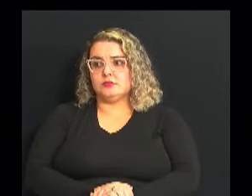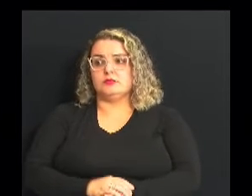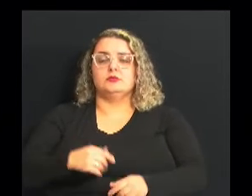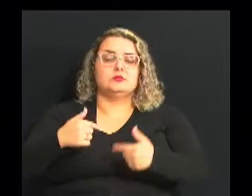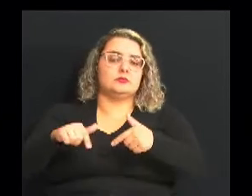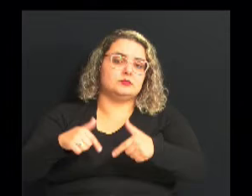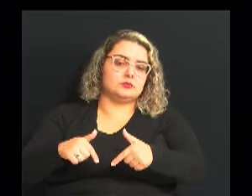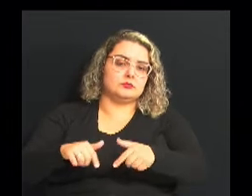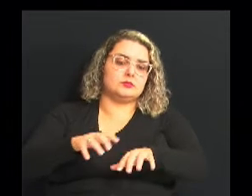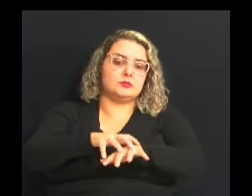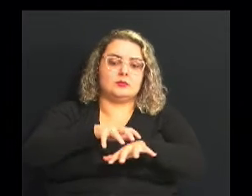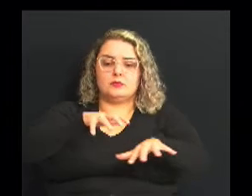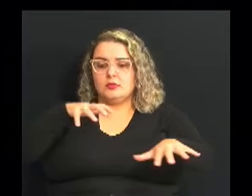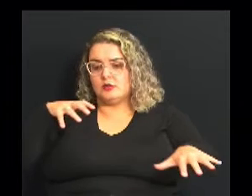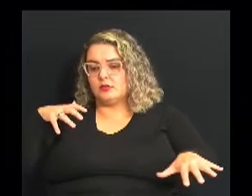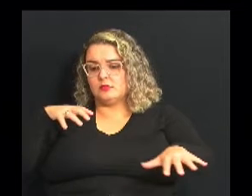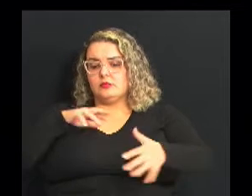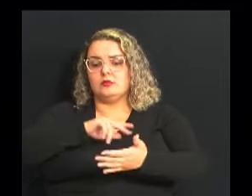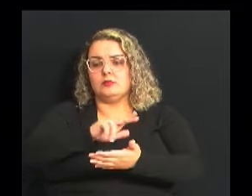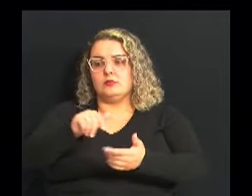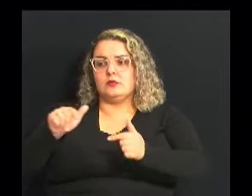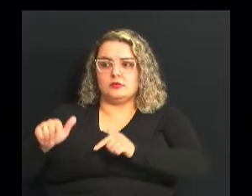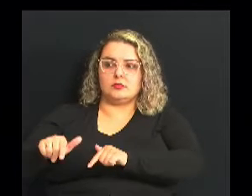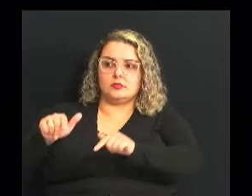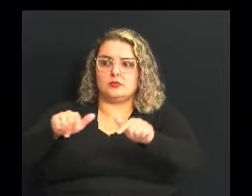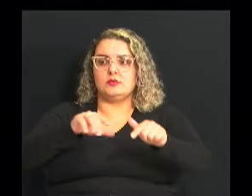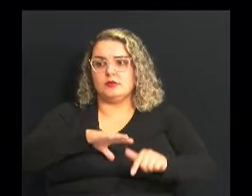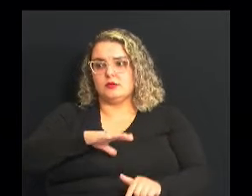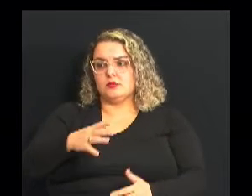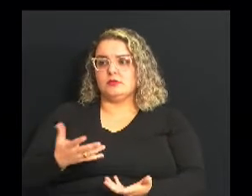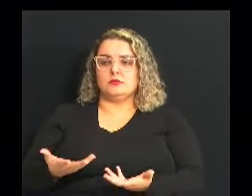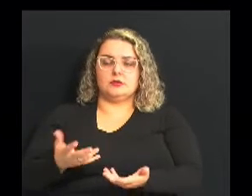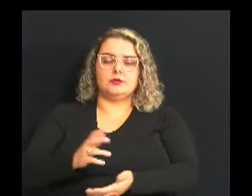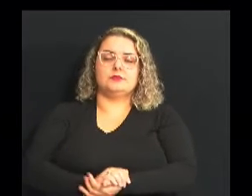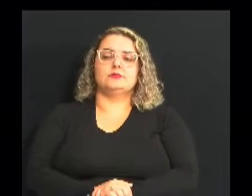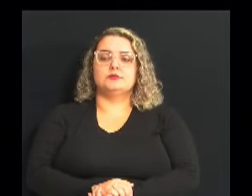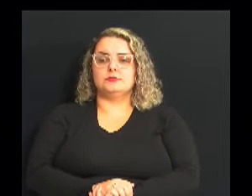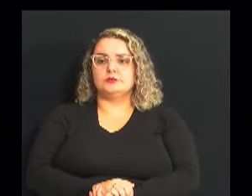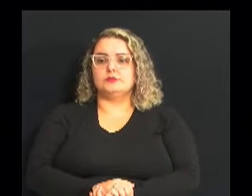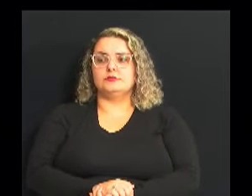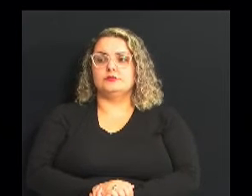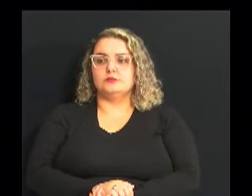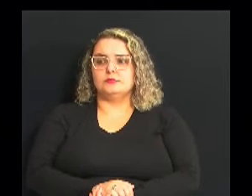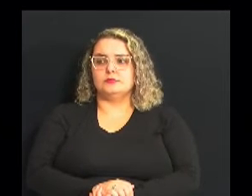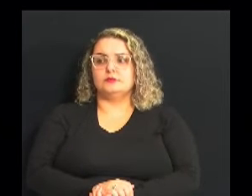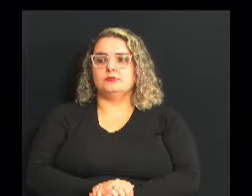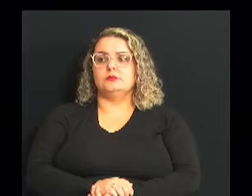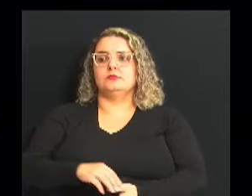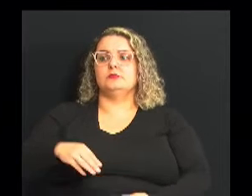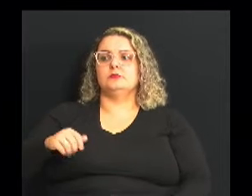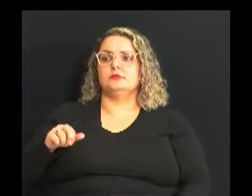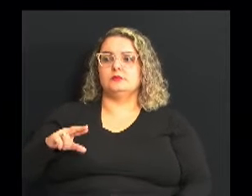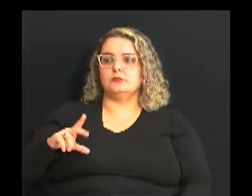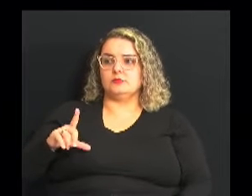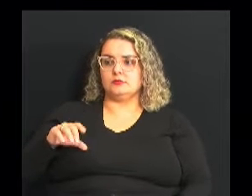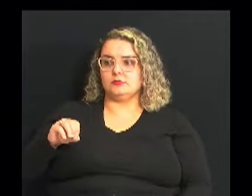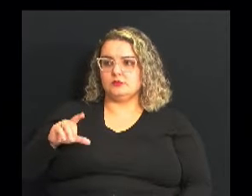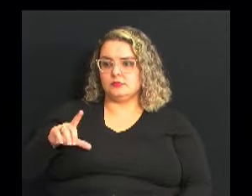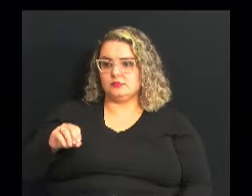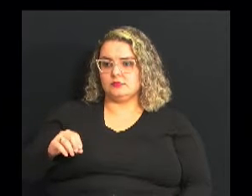remoto em diversas localidades, cidades e tudo mais, né? Marcelo, fala um pouquinho das duas, fazendo